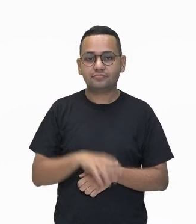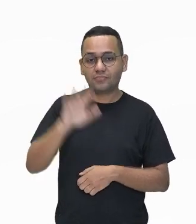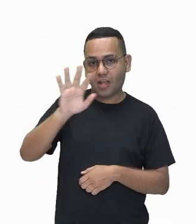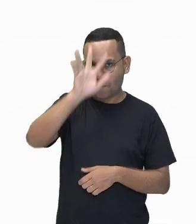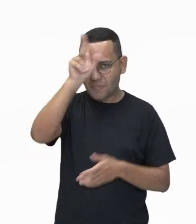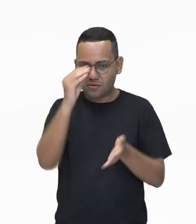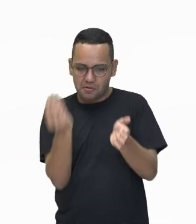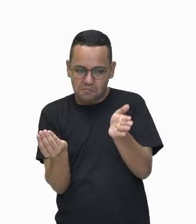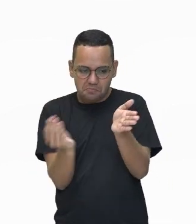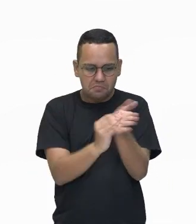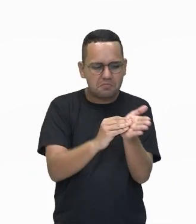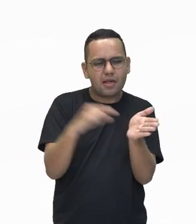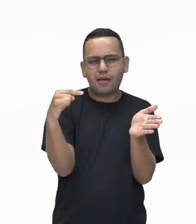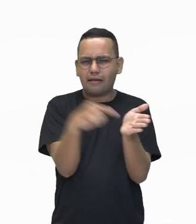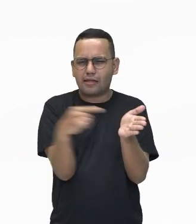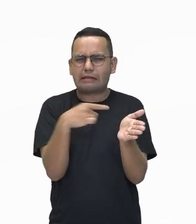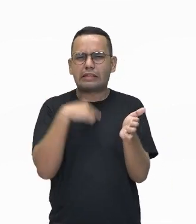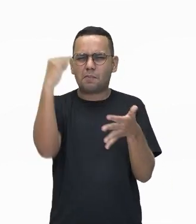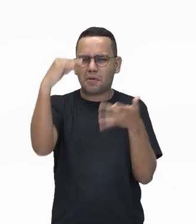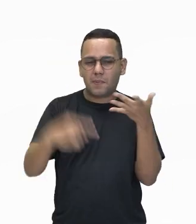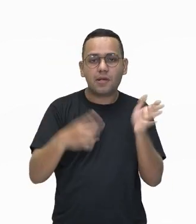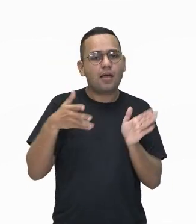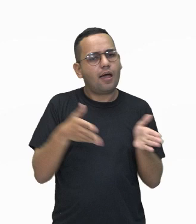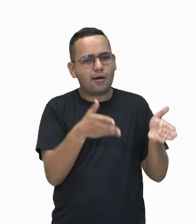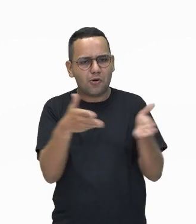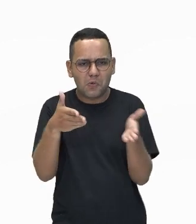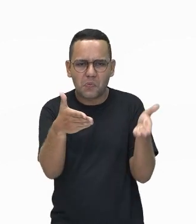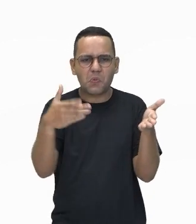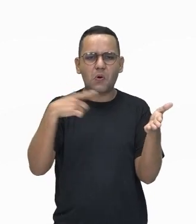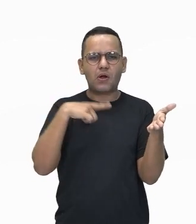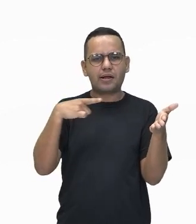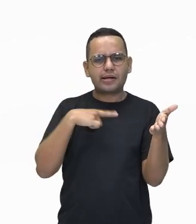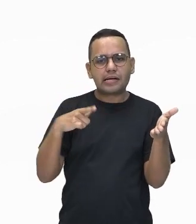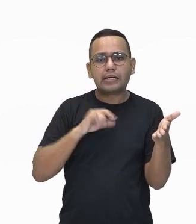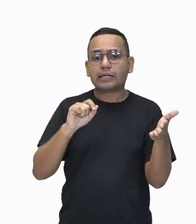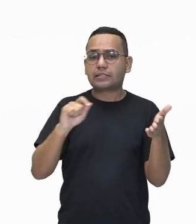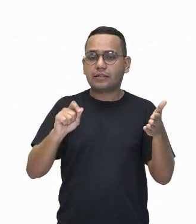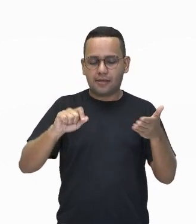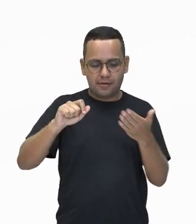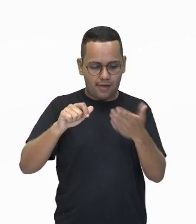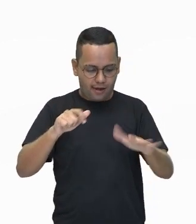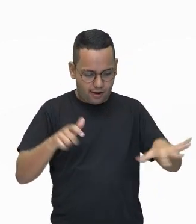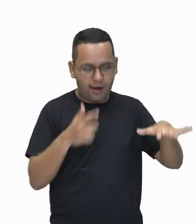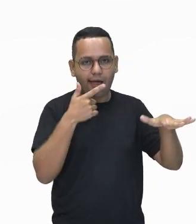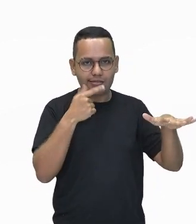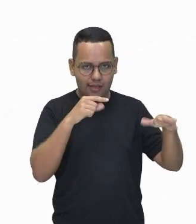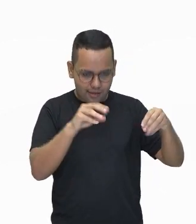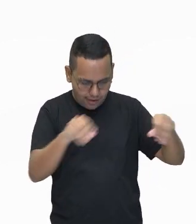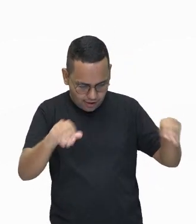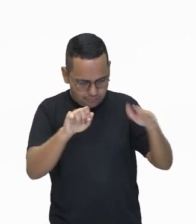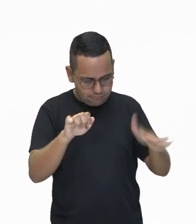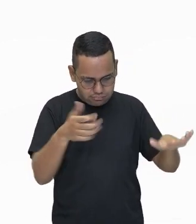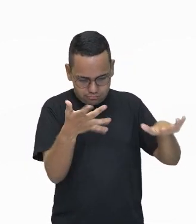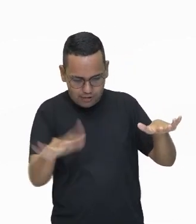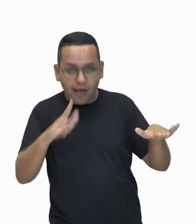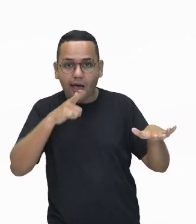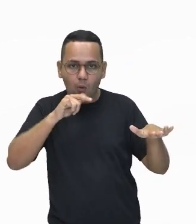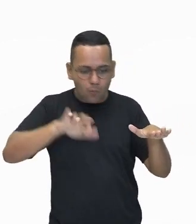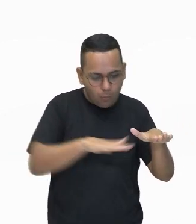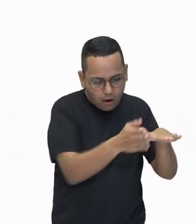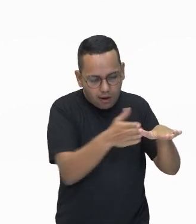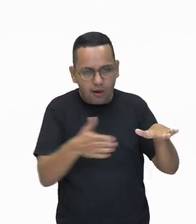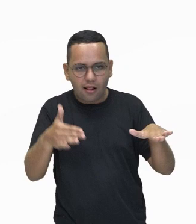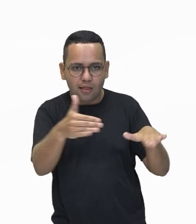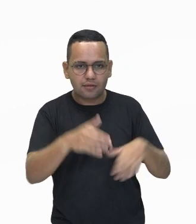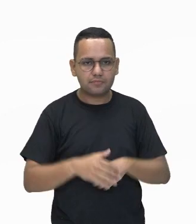rio das selvas, em suas restingas meus olhos passeiam, o meu sangue nasce nas suas entranhas